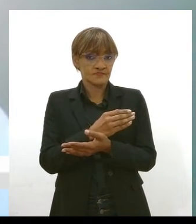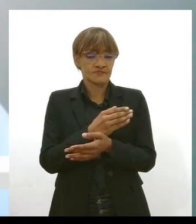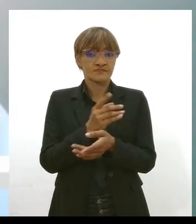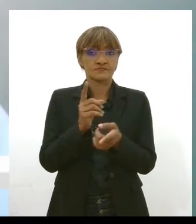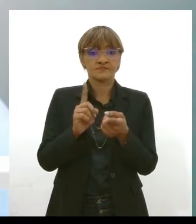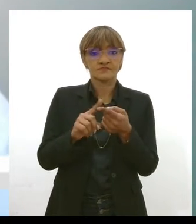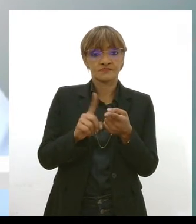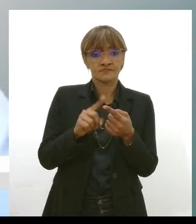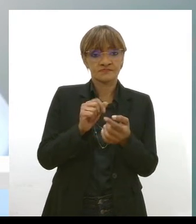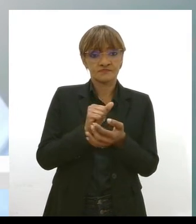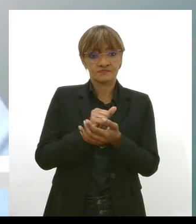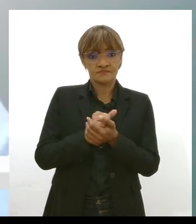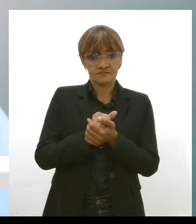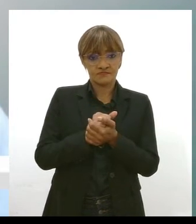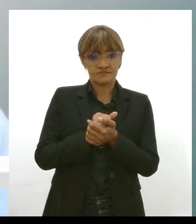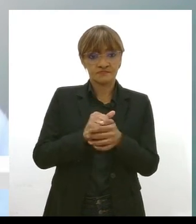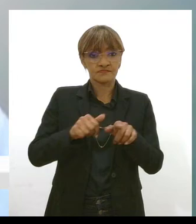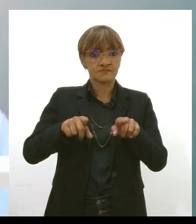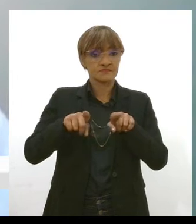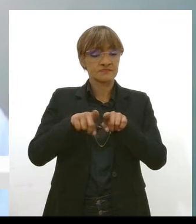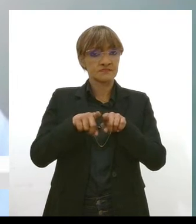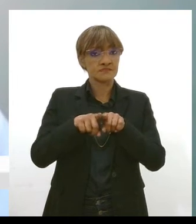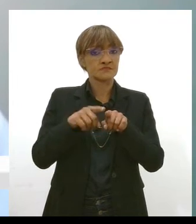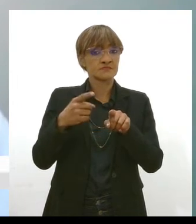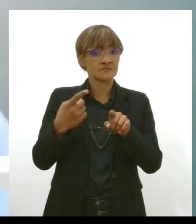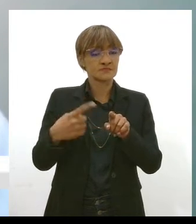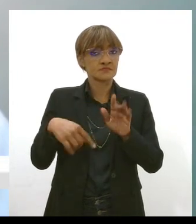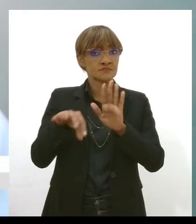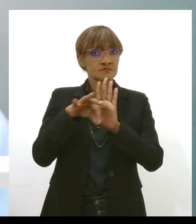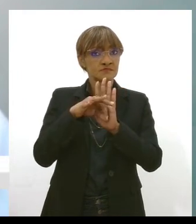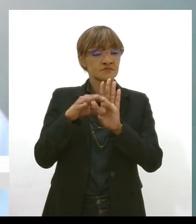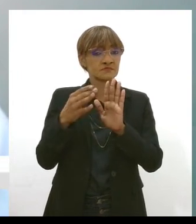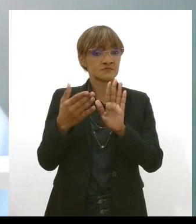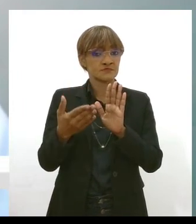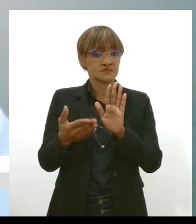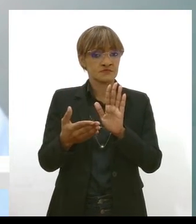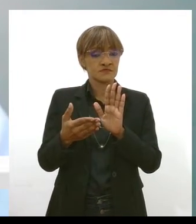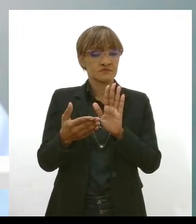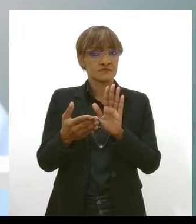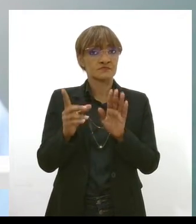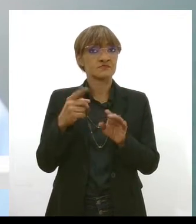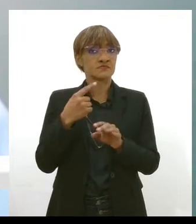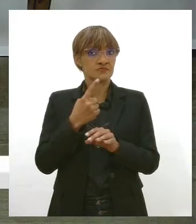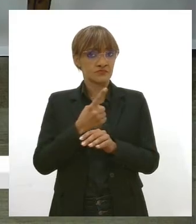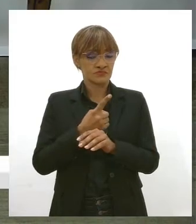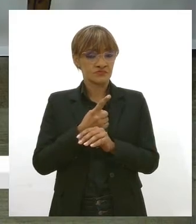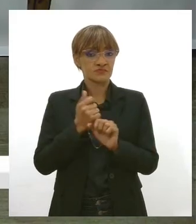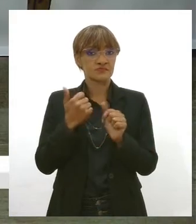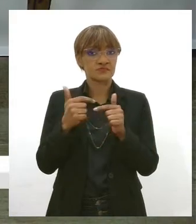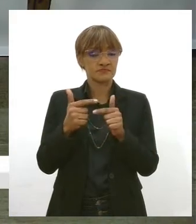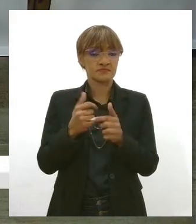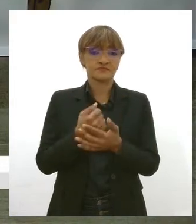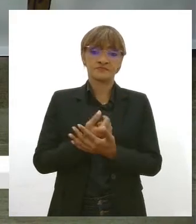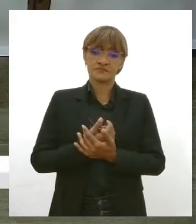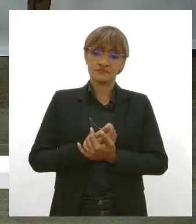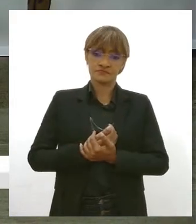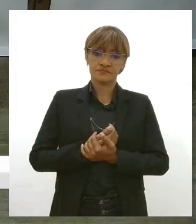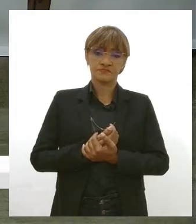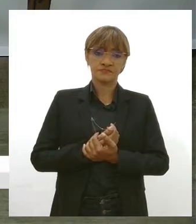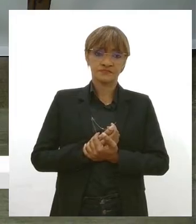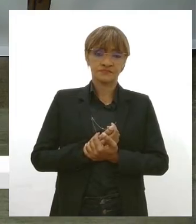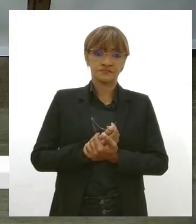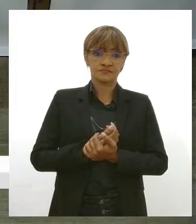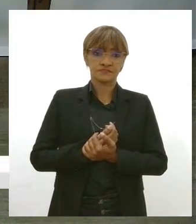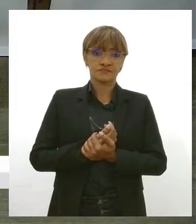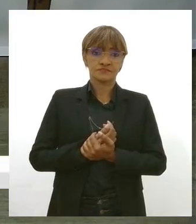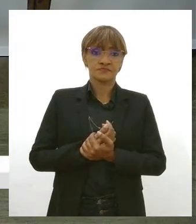da região genital, a gente atende. Zaira, eu queria saber também o